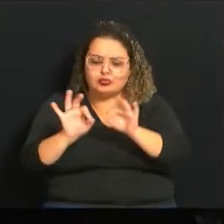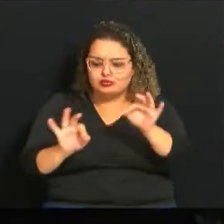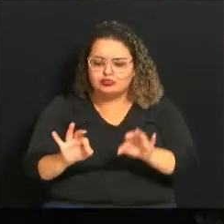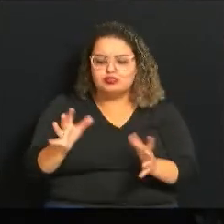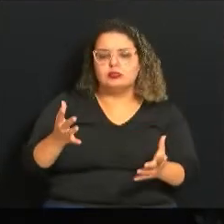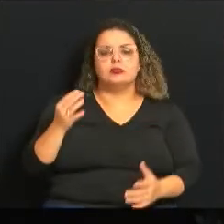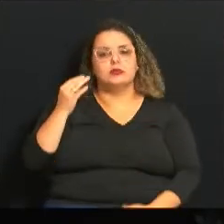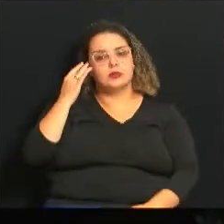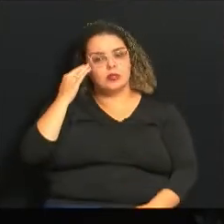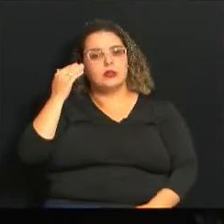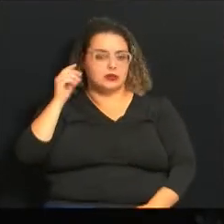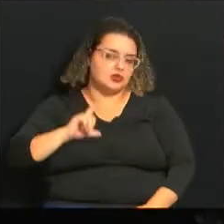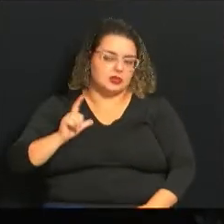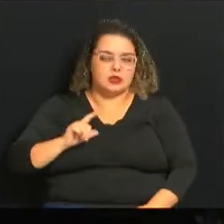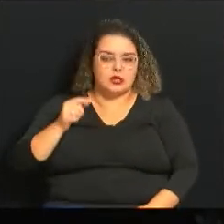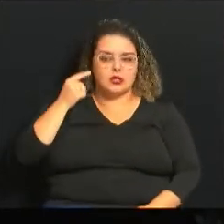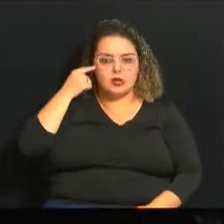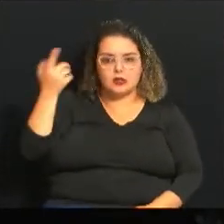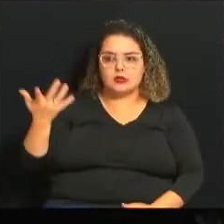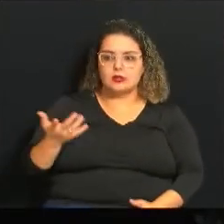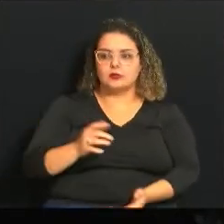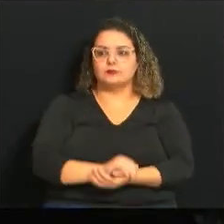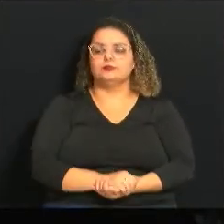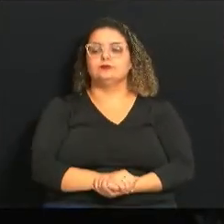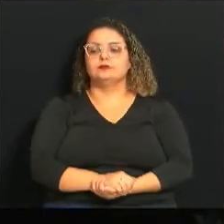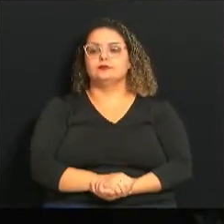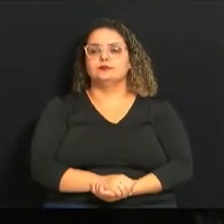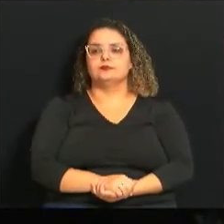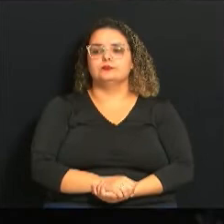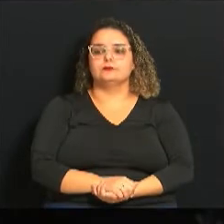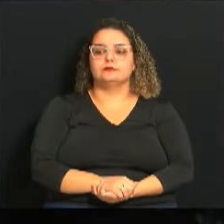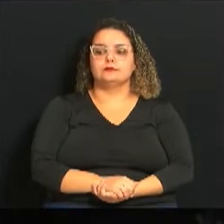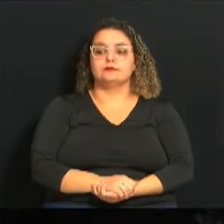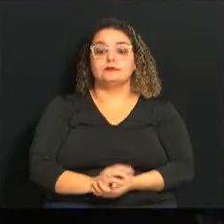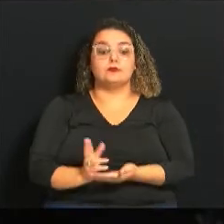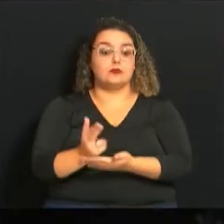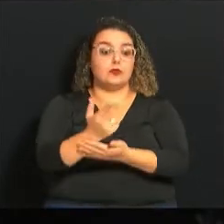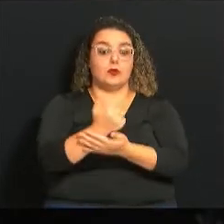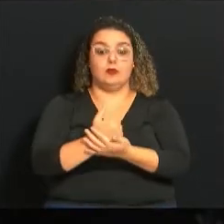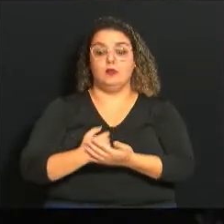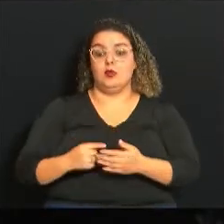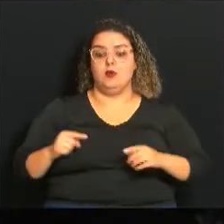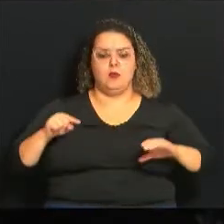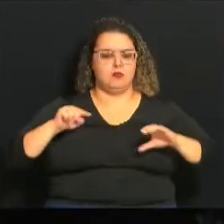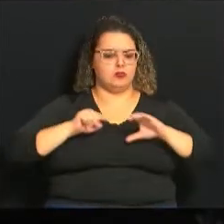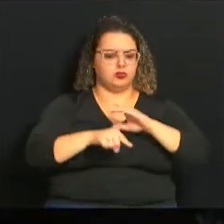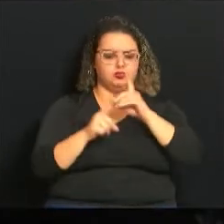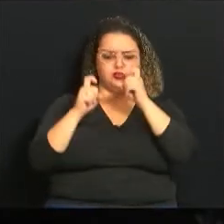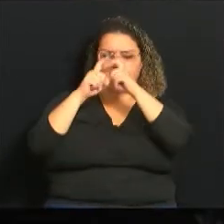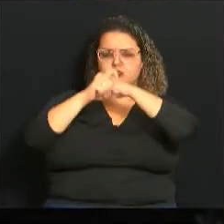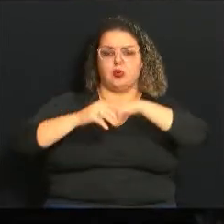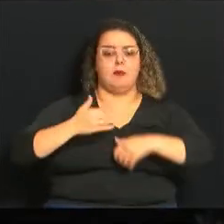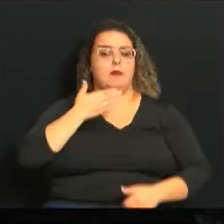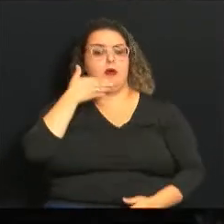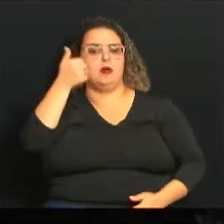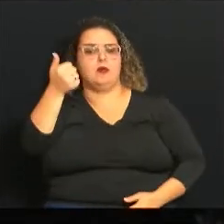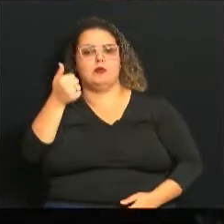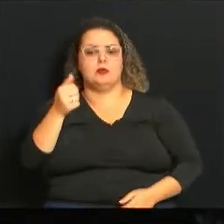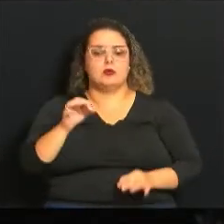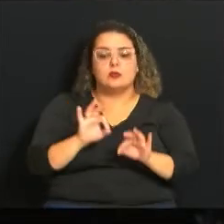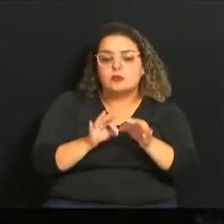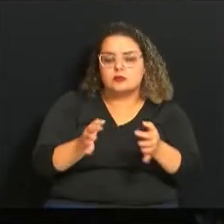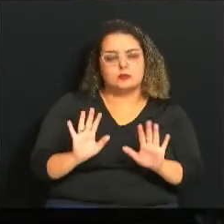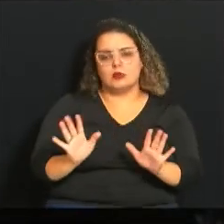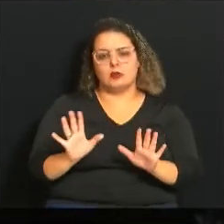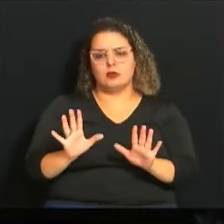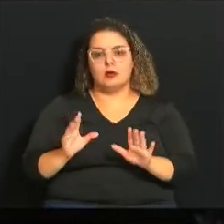mensagem. Então, não existe isso de o desenho mais complexo é melhor do que o desenho simples, porque não, eles têm funções diferentes